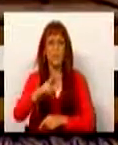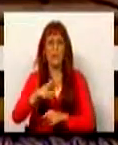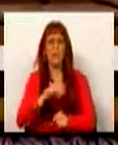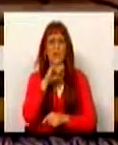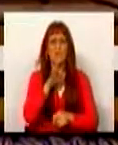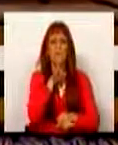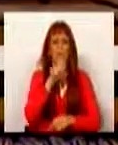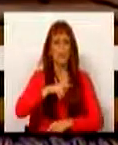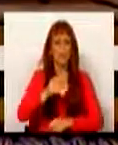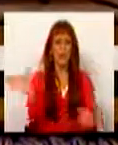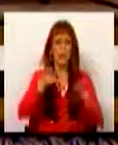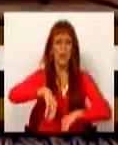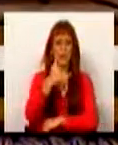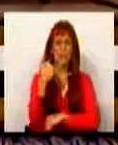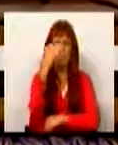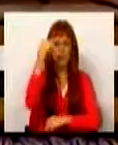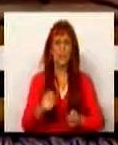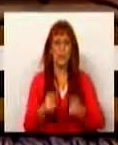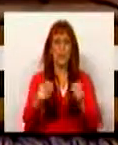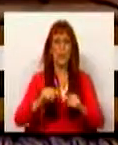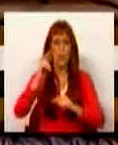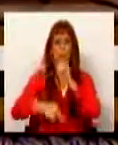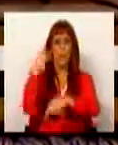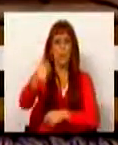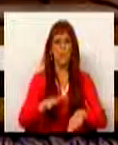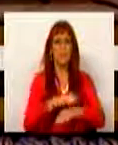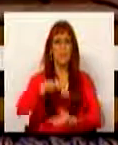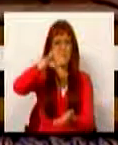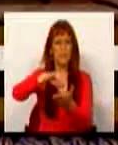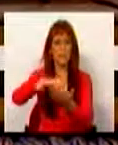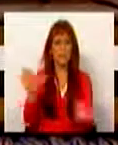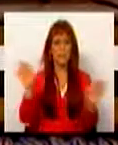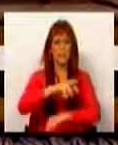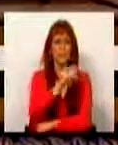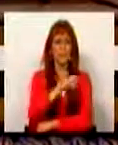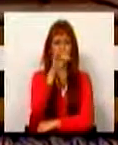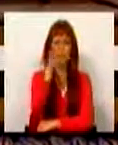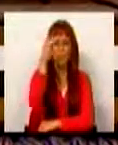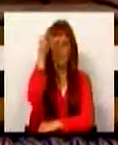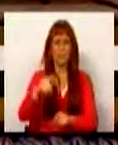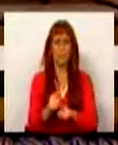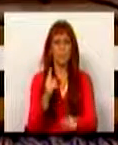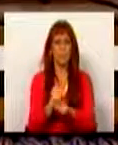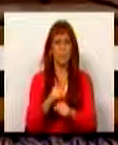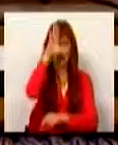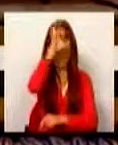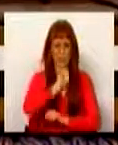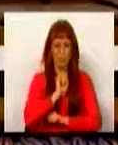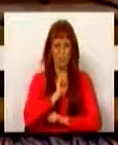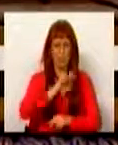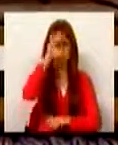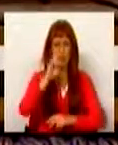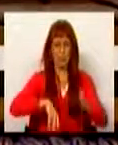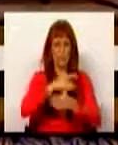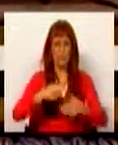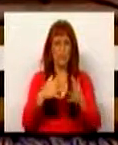em Portugal. Mais 20% de investimento no próximo ano na Administração Central, mais 34% no meu Ministério, no Ministério do